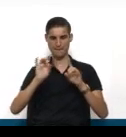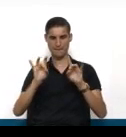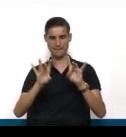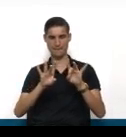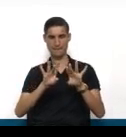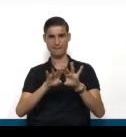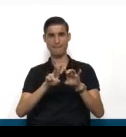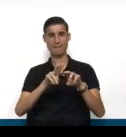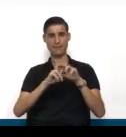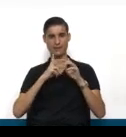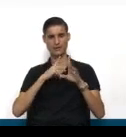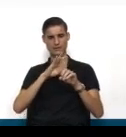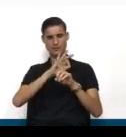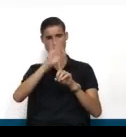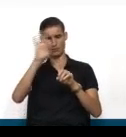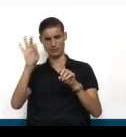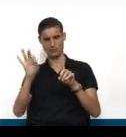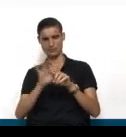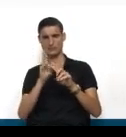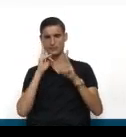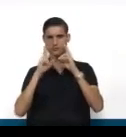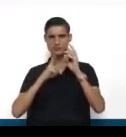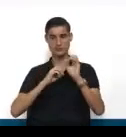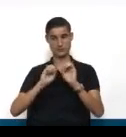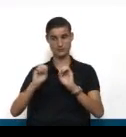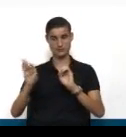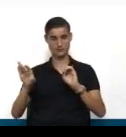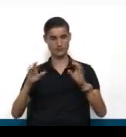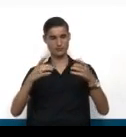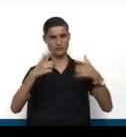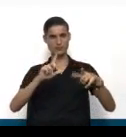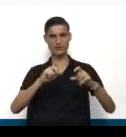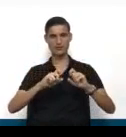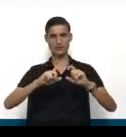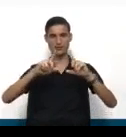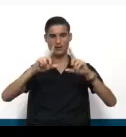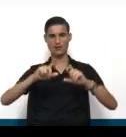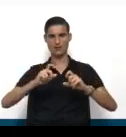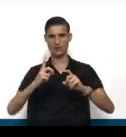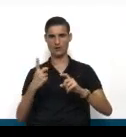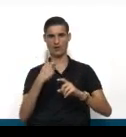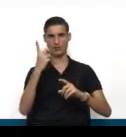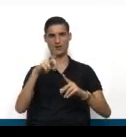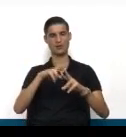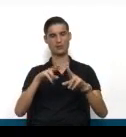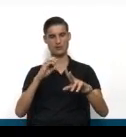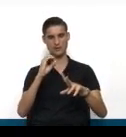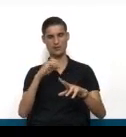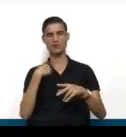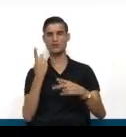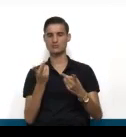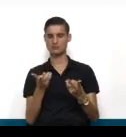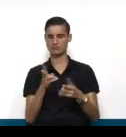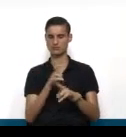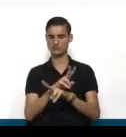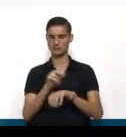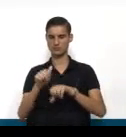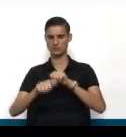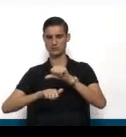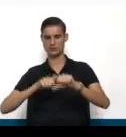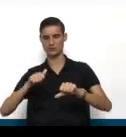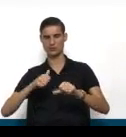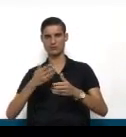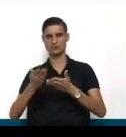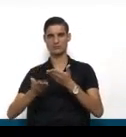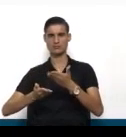com as condições de contorno, considerando as extremidades, onde a altura é igual a zero, a gente vai fazer as substituições, nós vamos